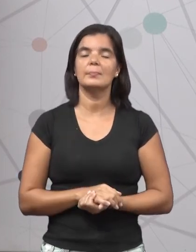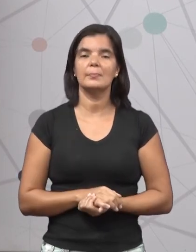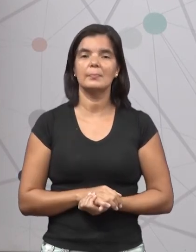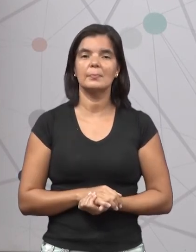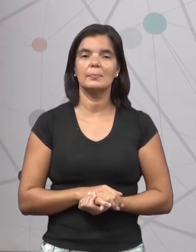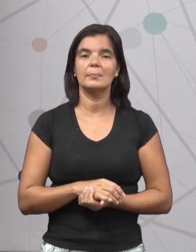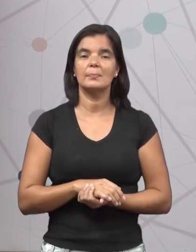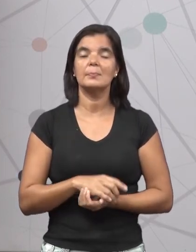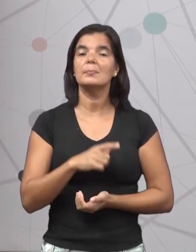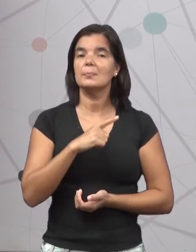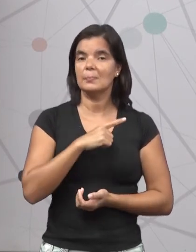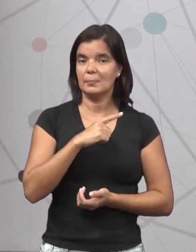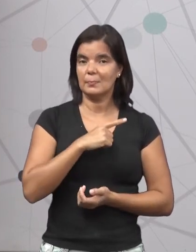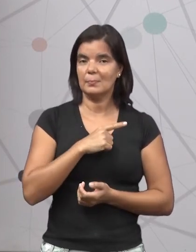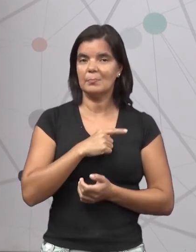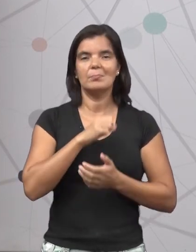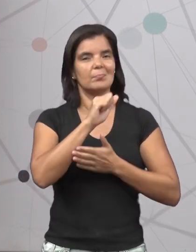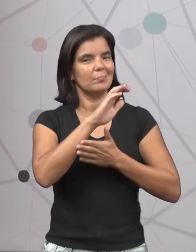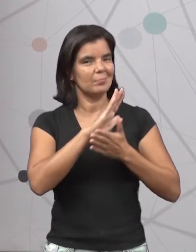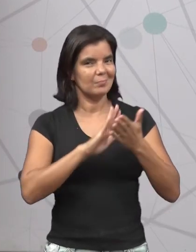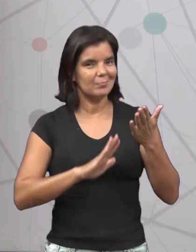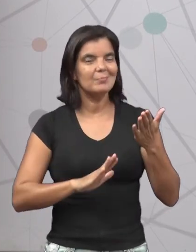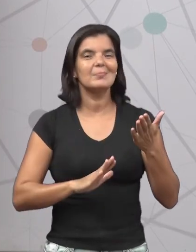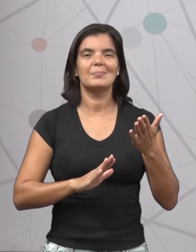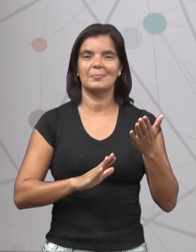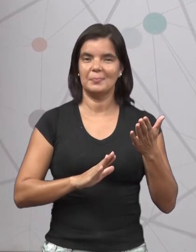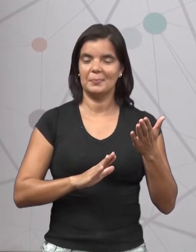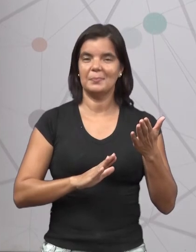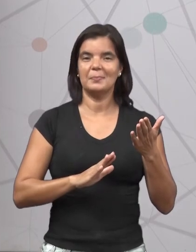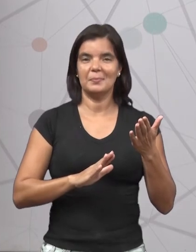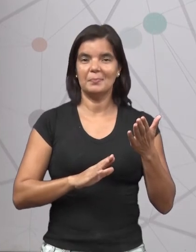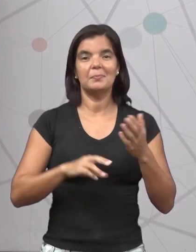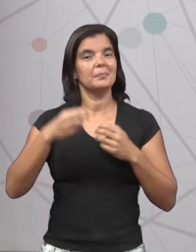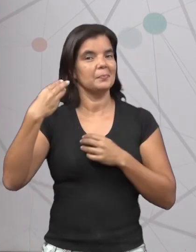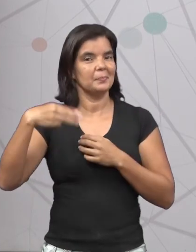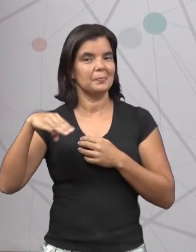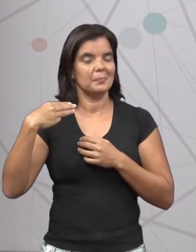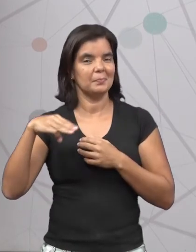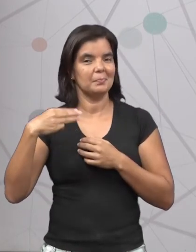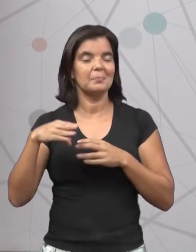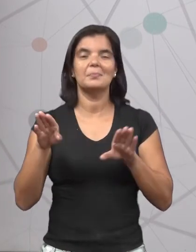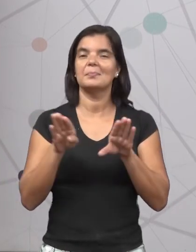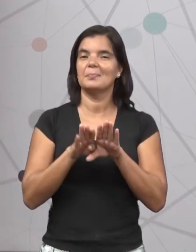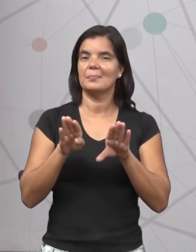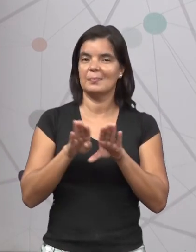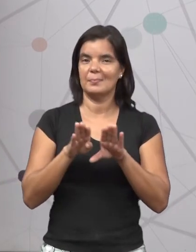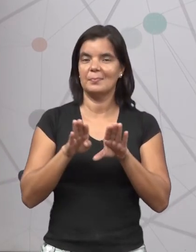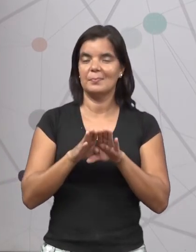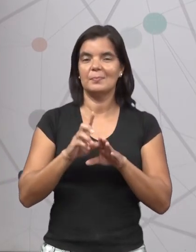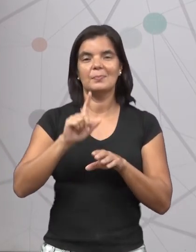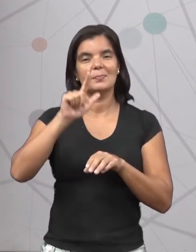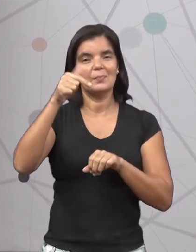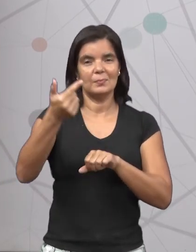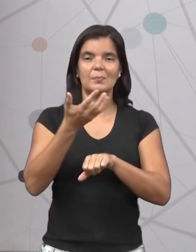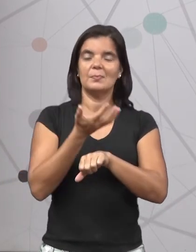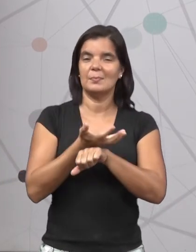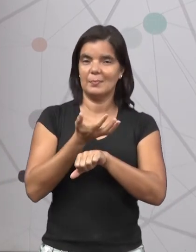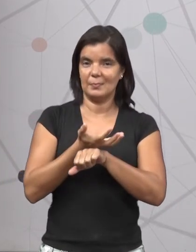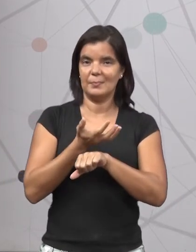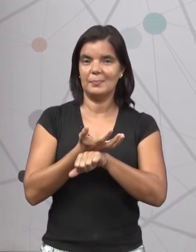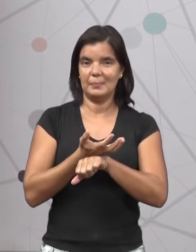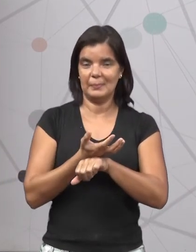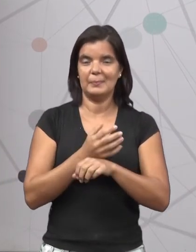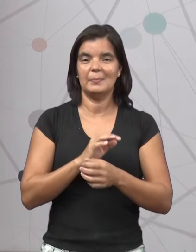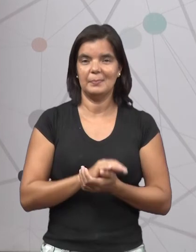para acessar mais atividades de matemática, também das